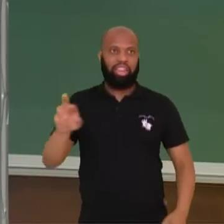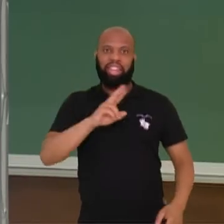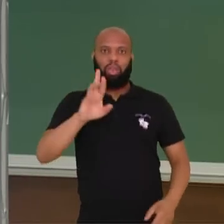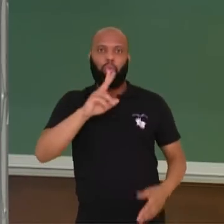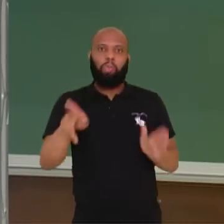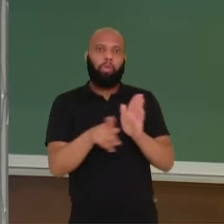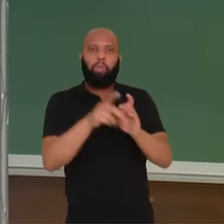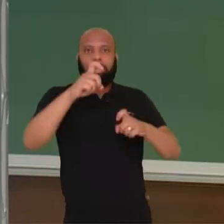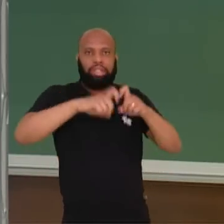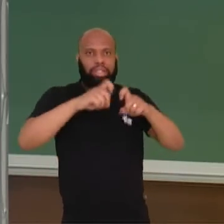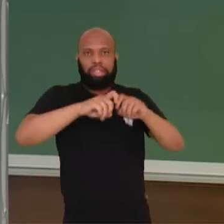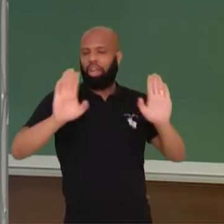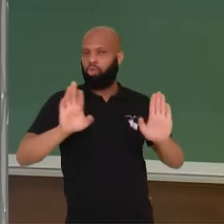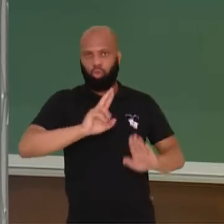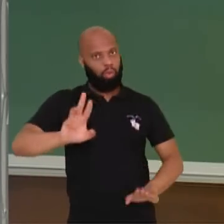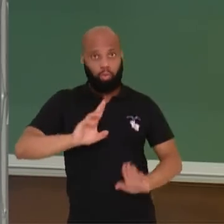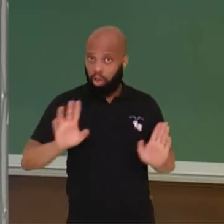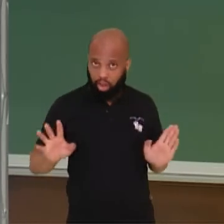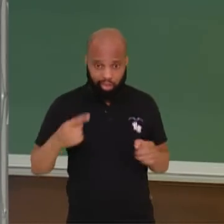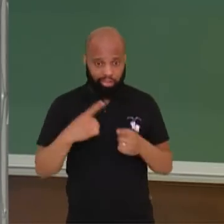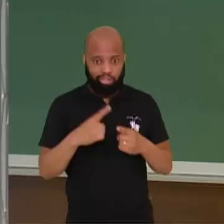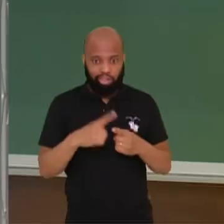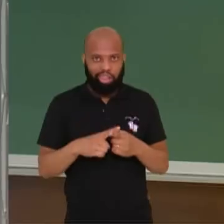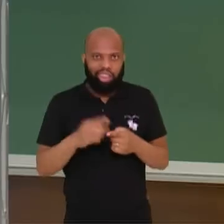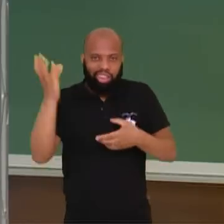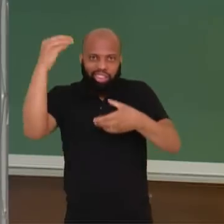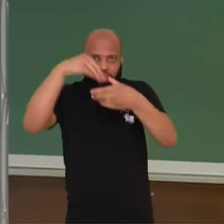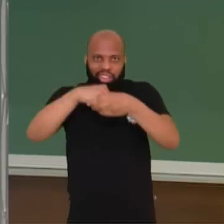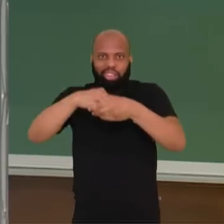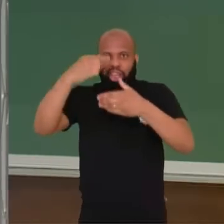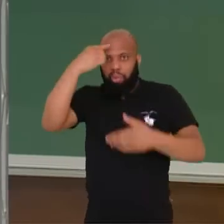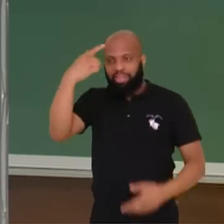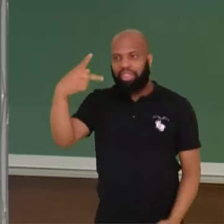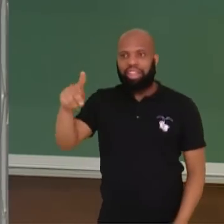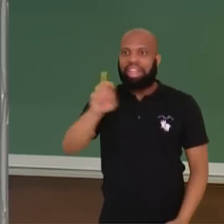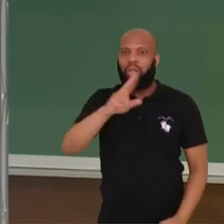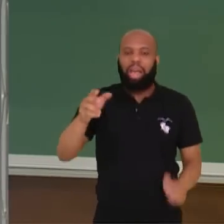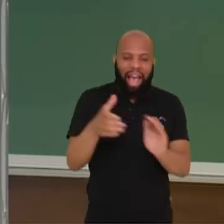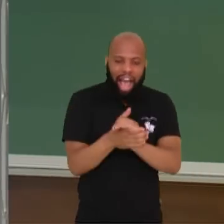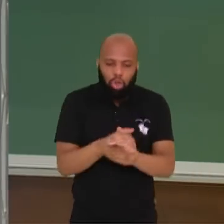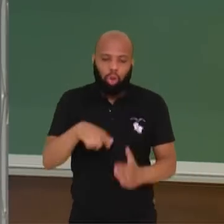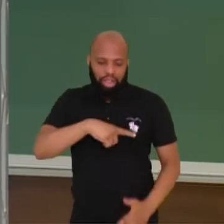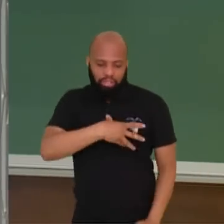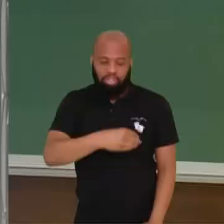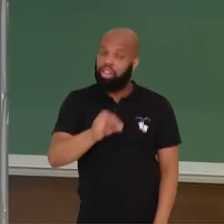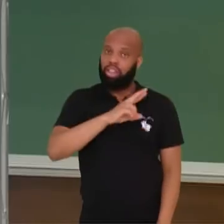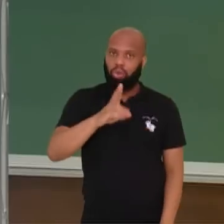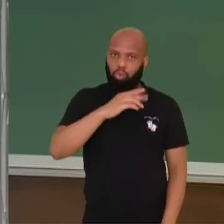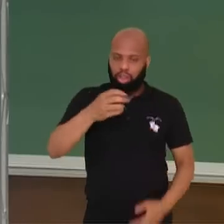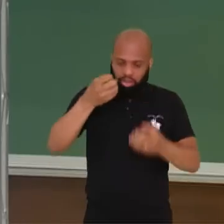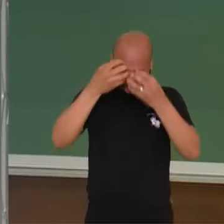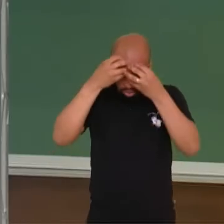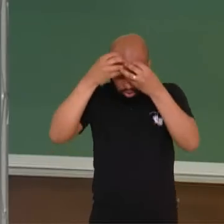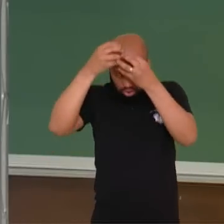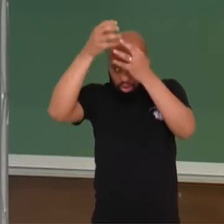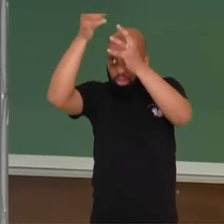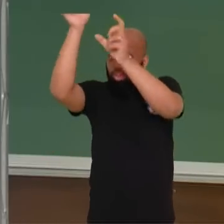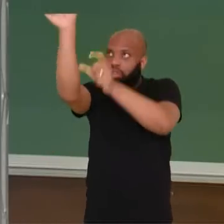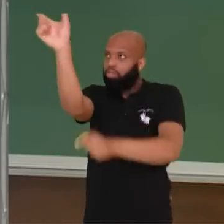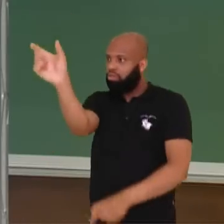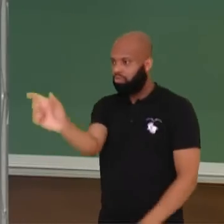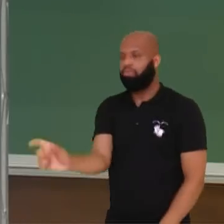Zeus não tem uma parceira, e não é um casamento de Zeus que nasce Atena, ela nasce sozinha da cabeça de Zeus. Por